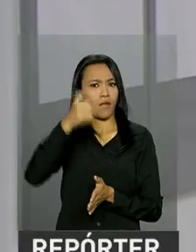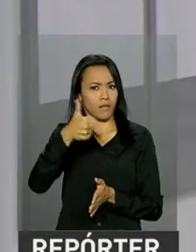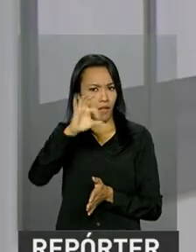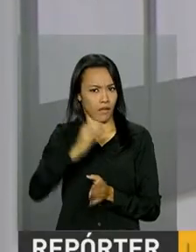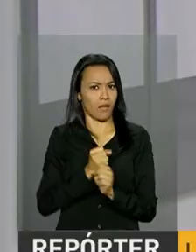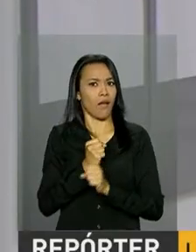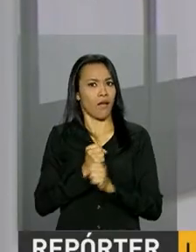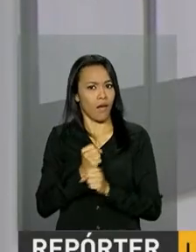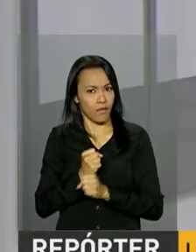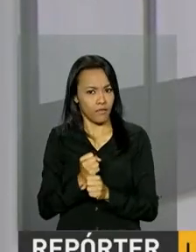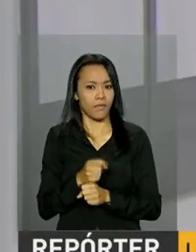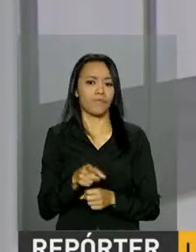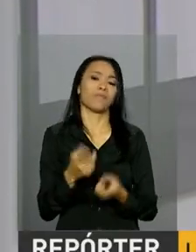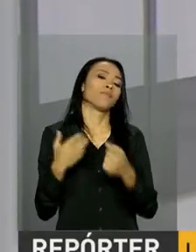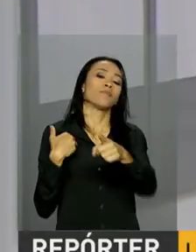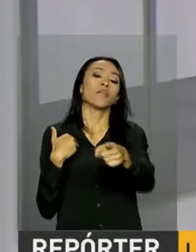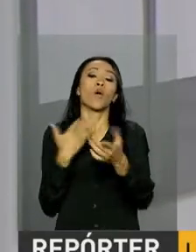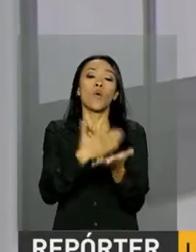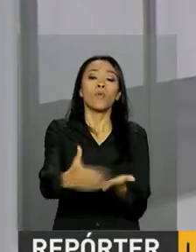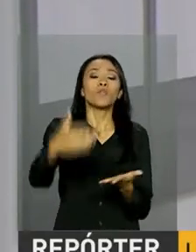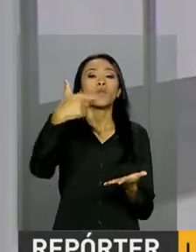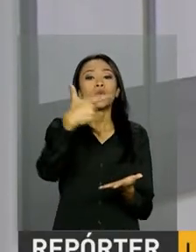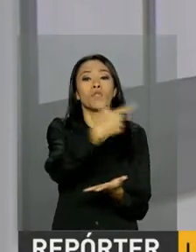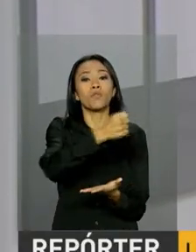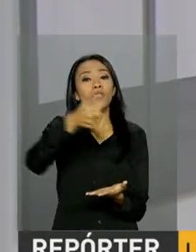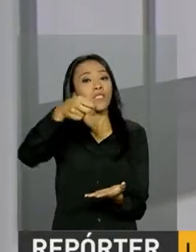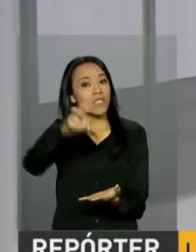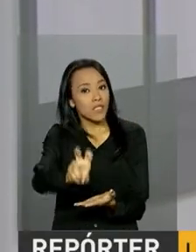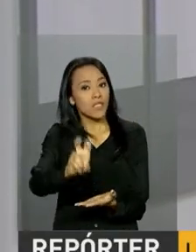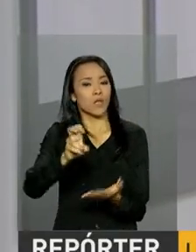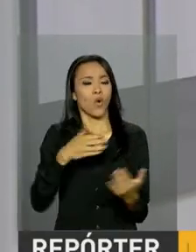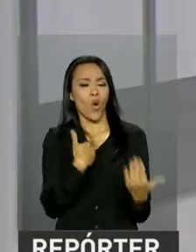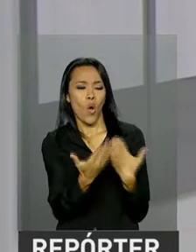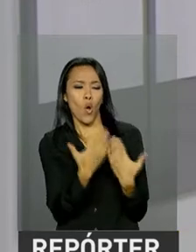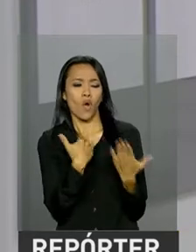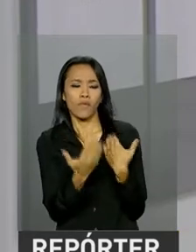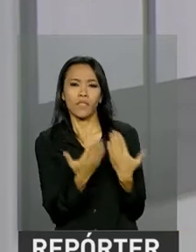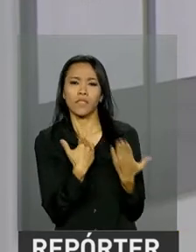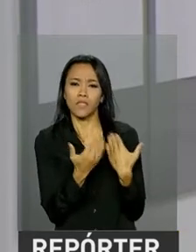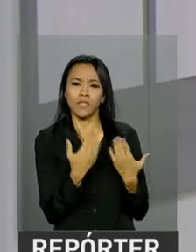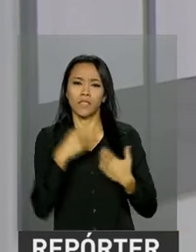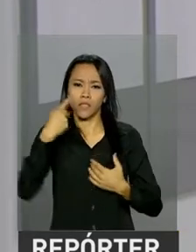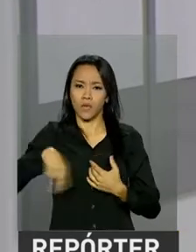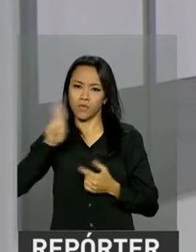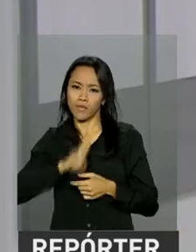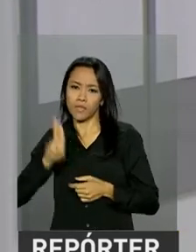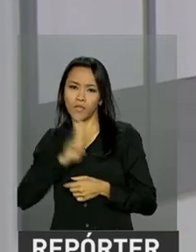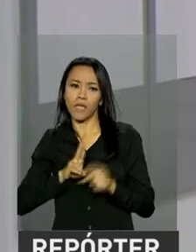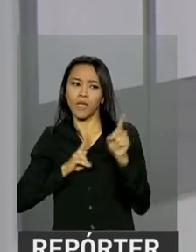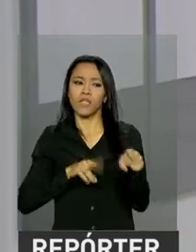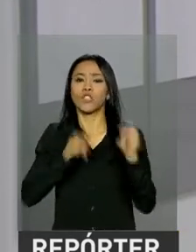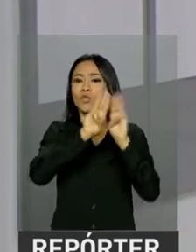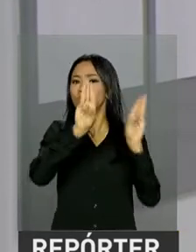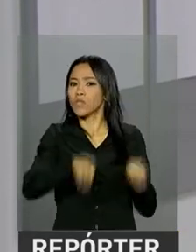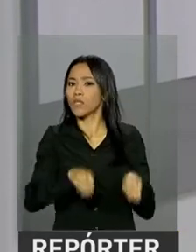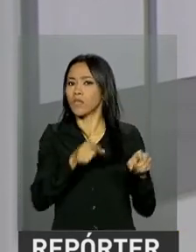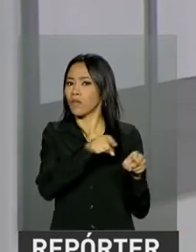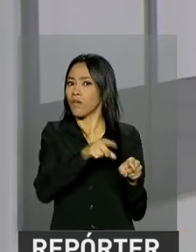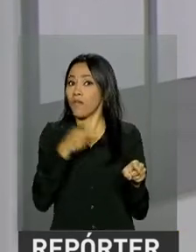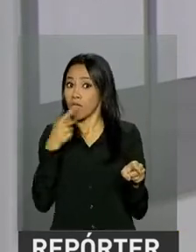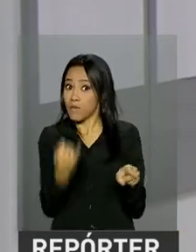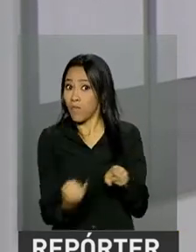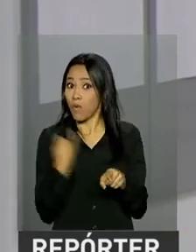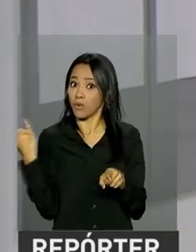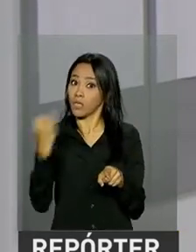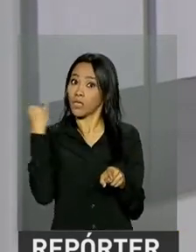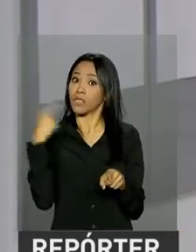em 2005, numa conversa entre a Academia e o Museu de Astronomia, devido à importância desse